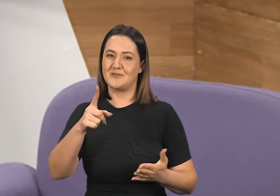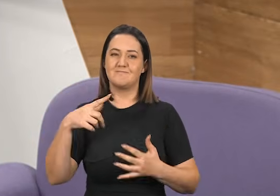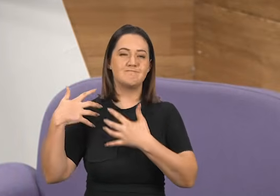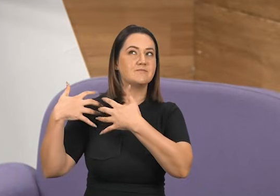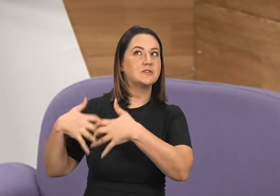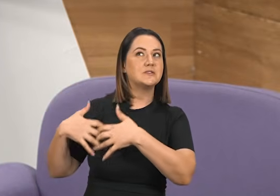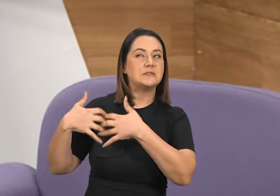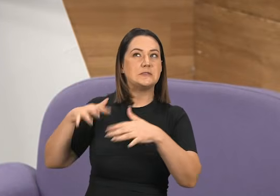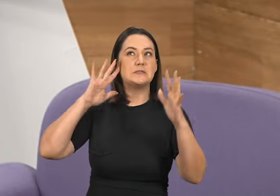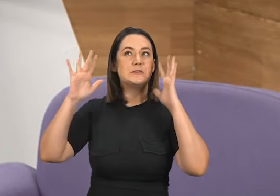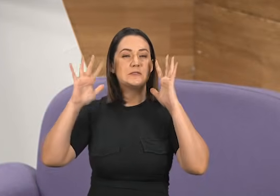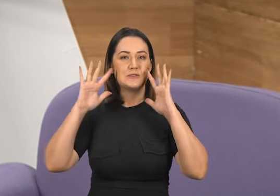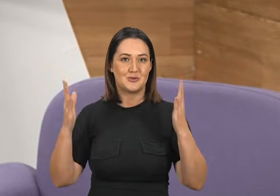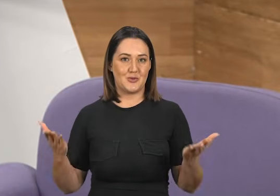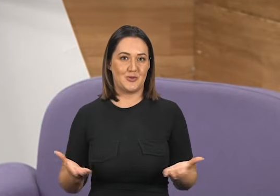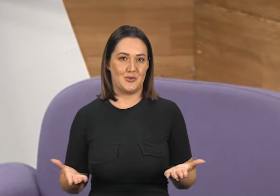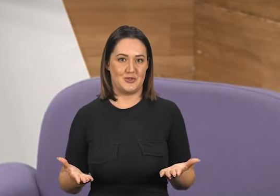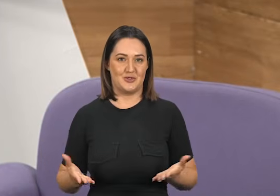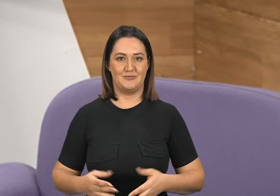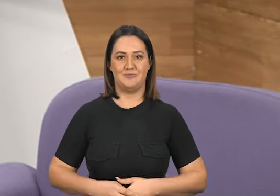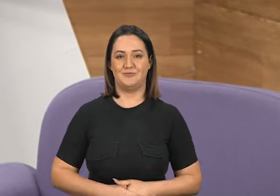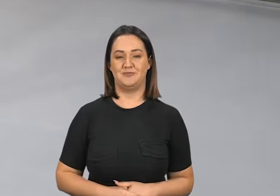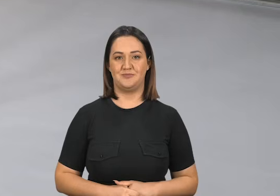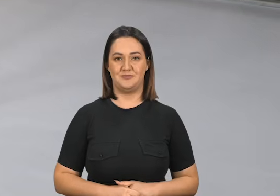São perguntas para nossa reflexão.